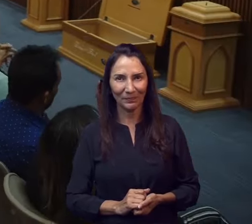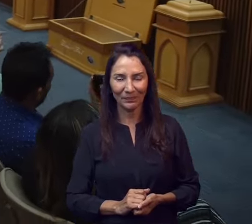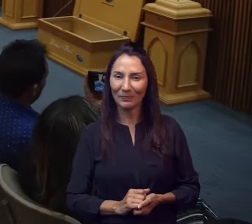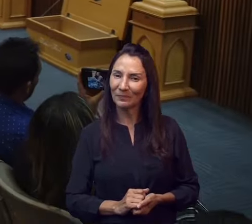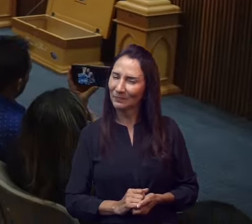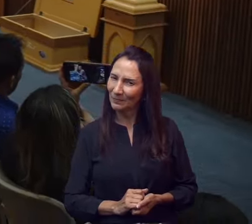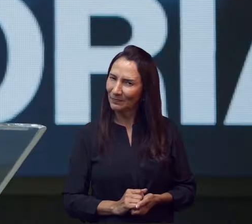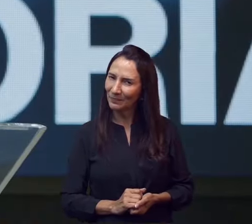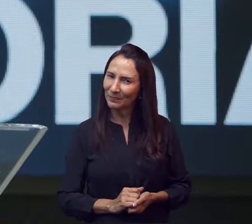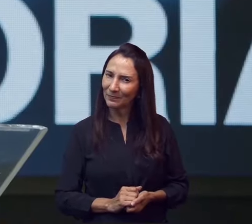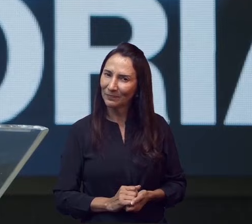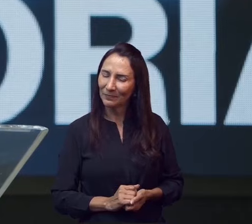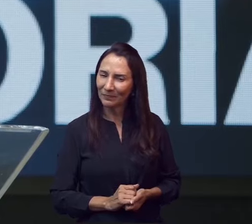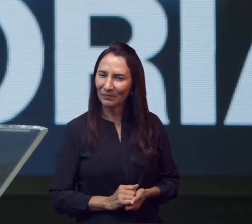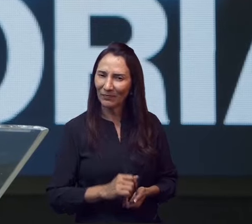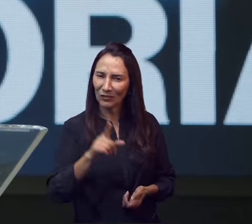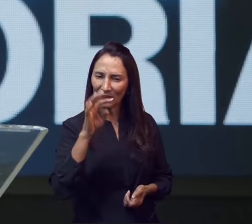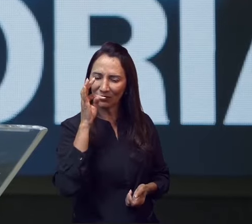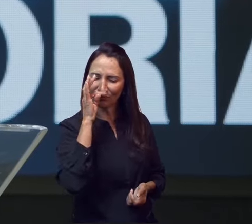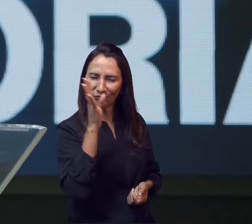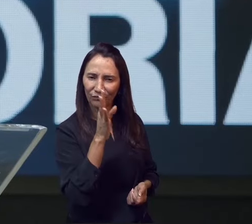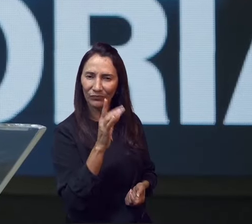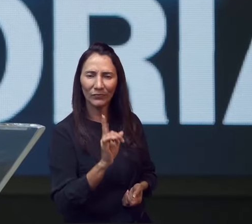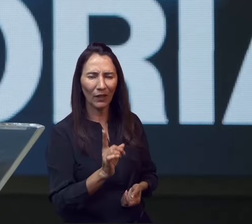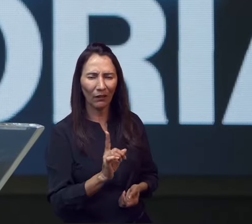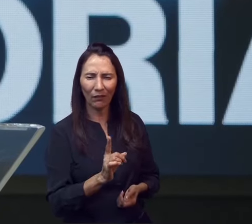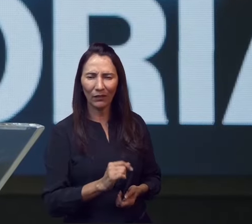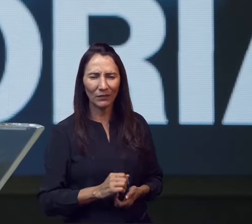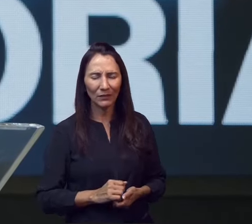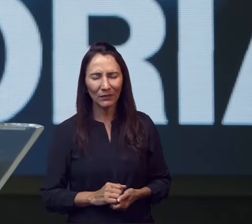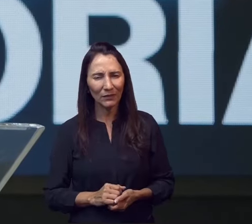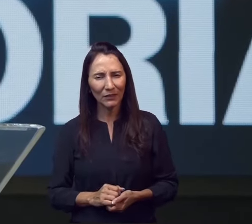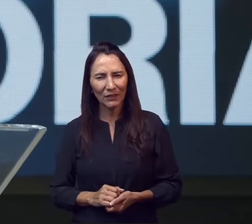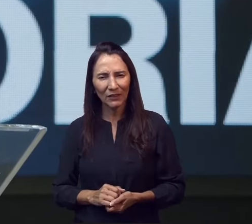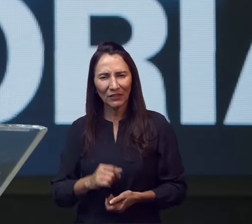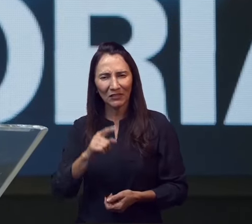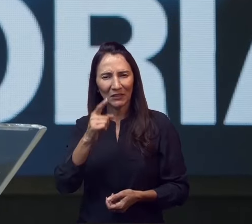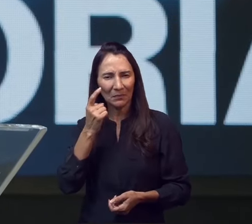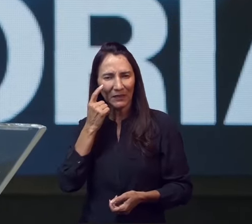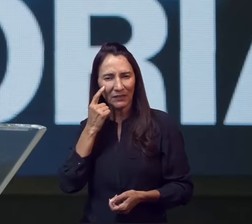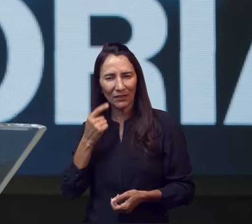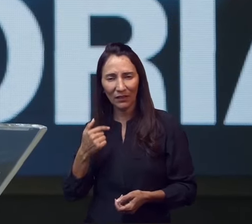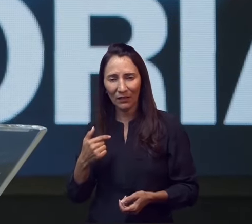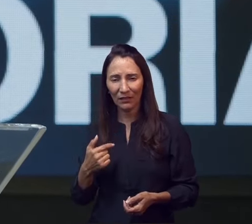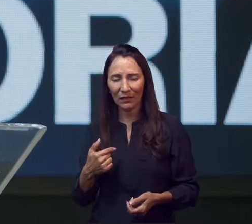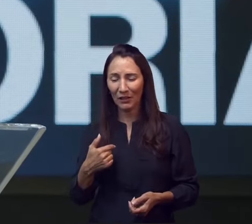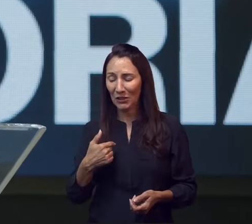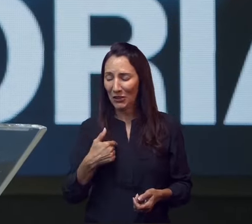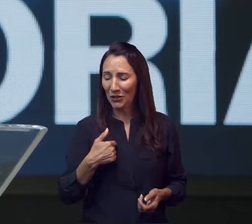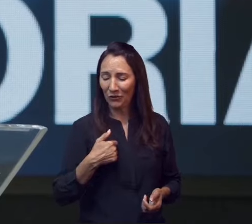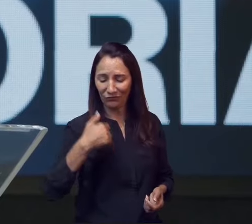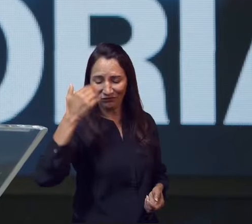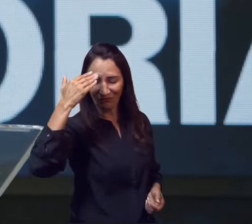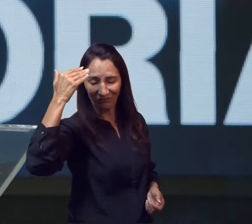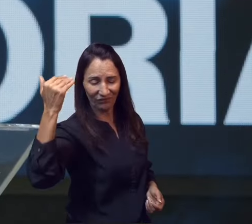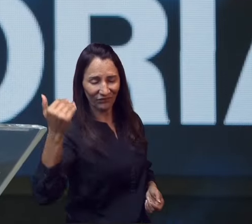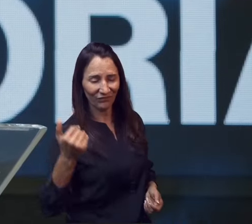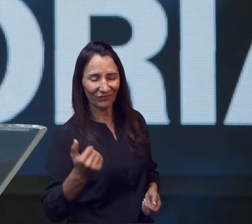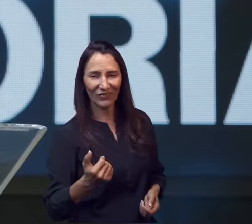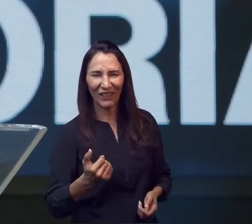não é para tu ficar metido a besta não é para você achar que você é esse cara sou eu